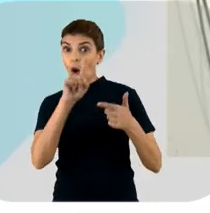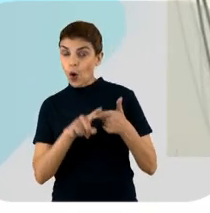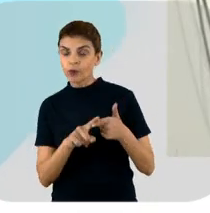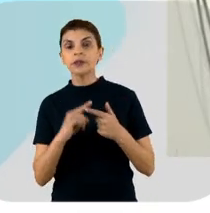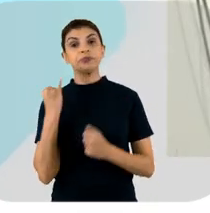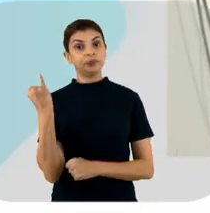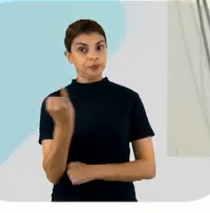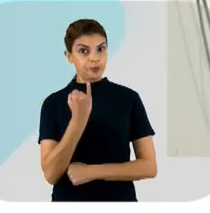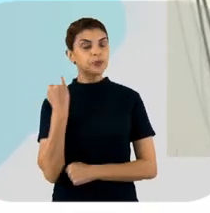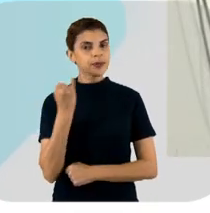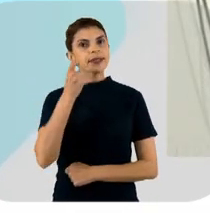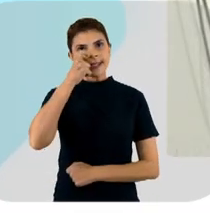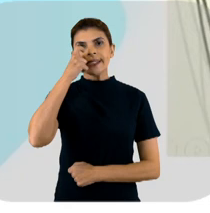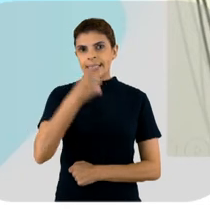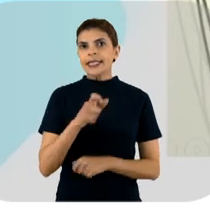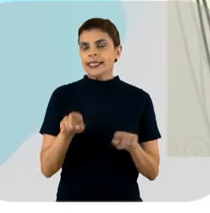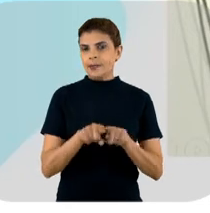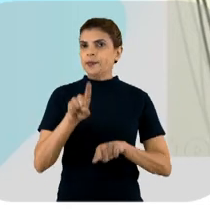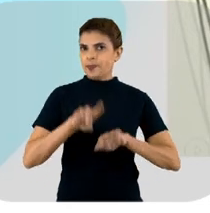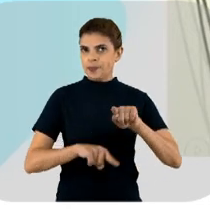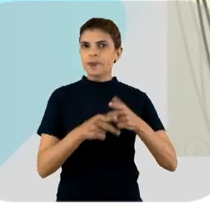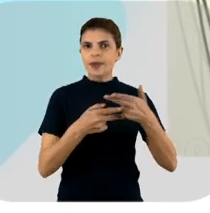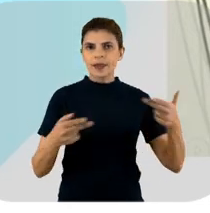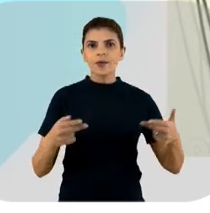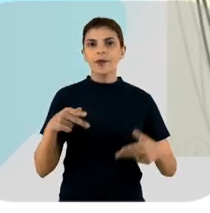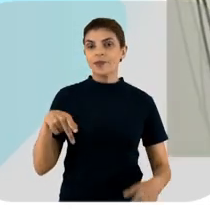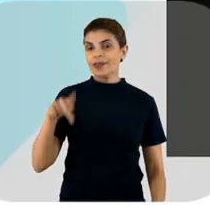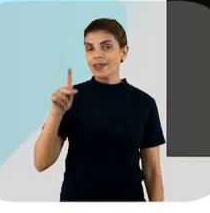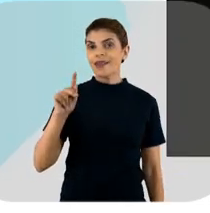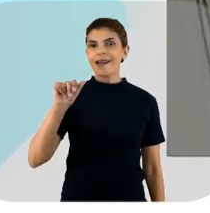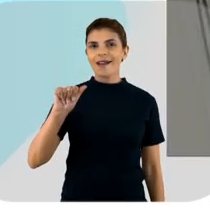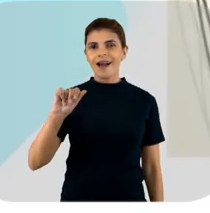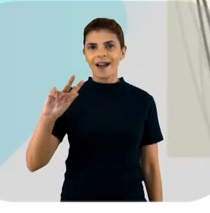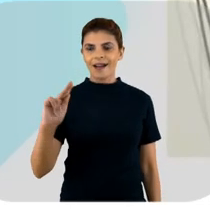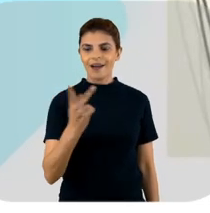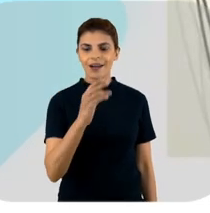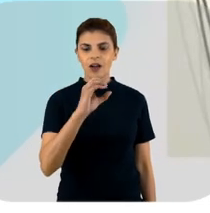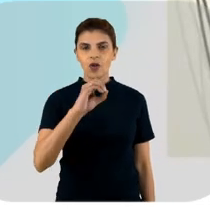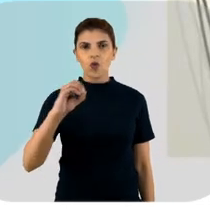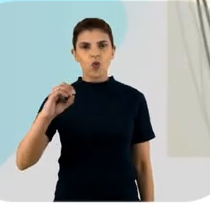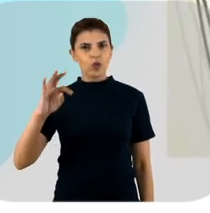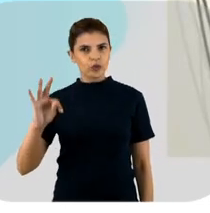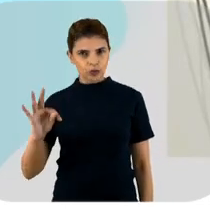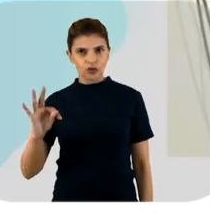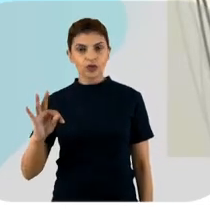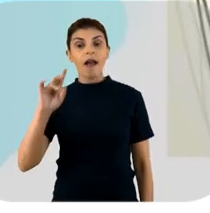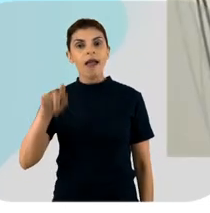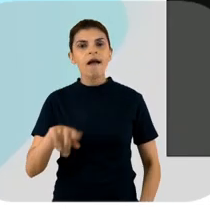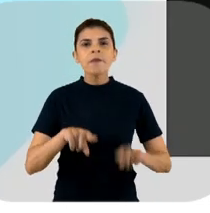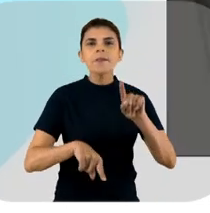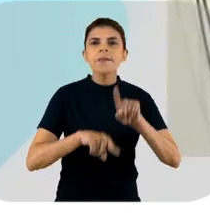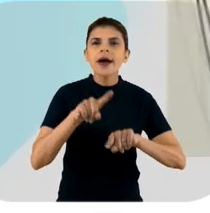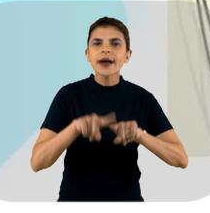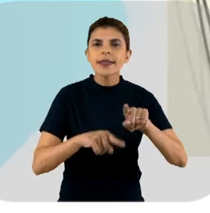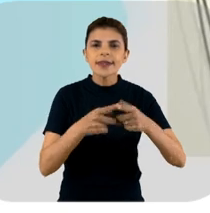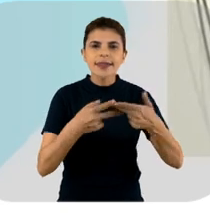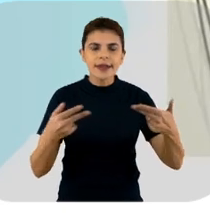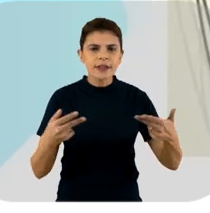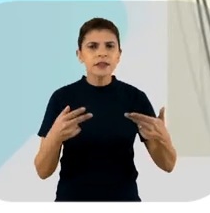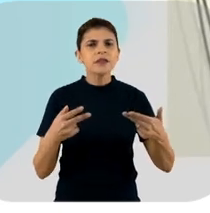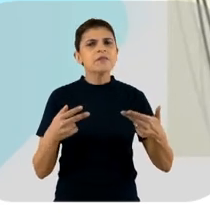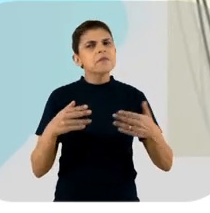Outra ferramenta que é muito interessante é o Kahoot, que já é uma